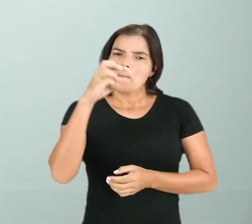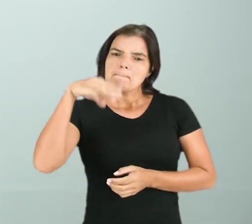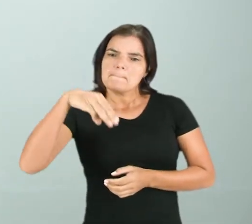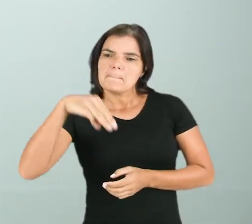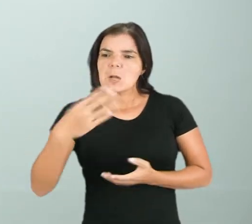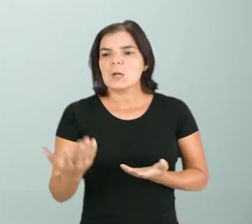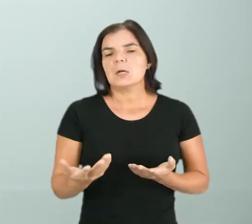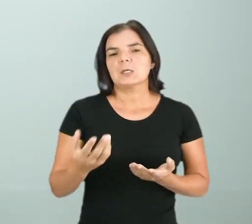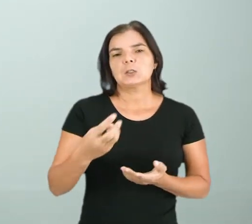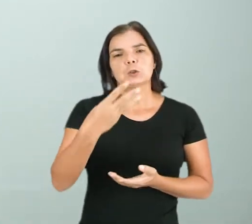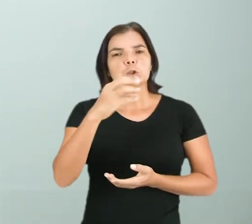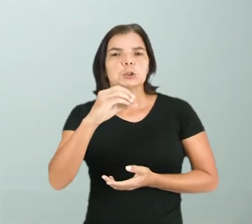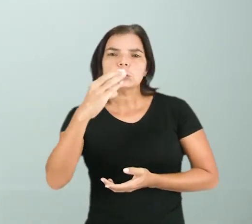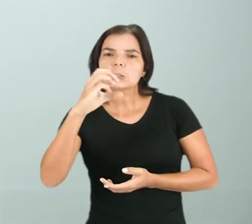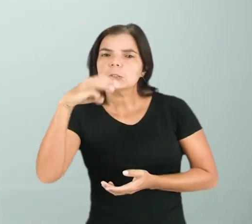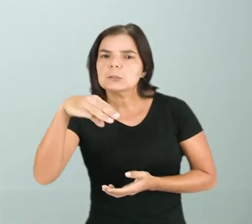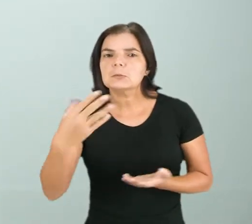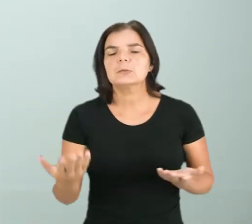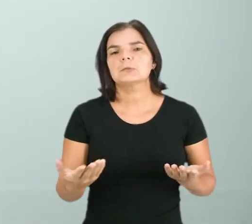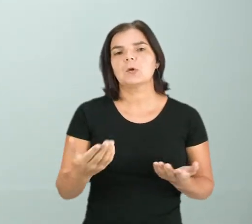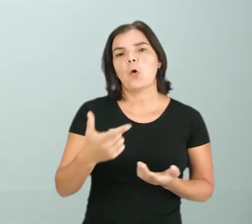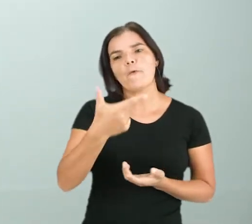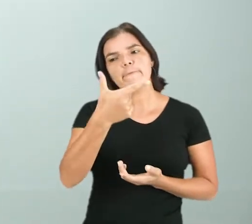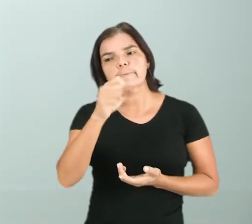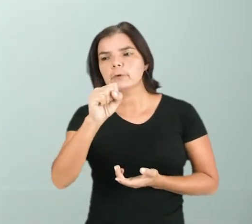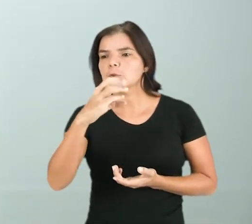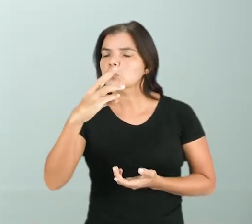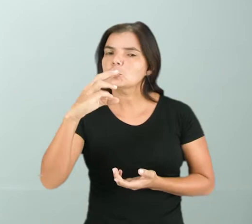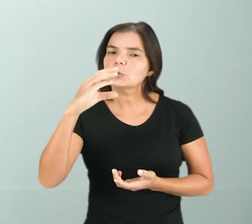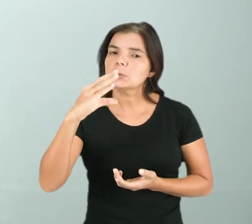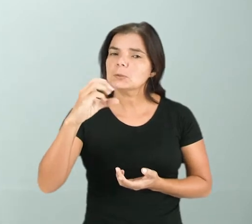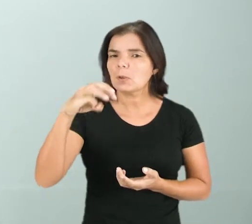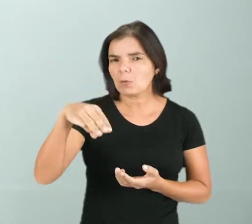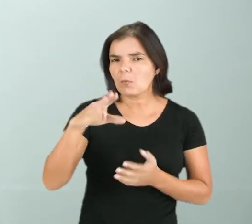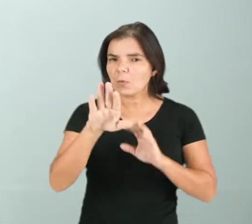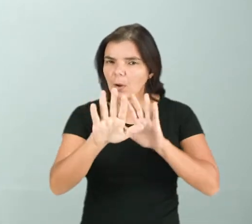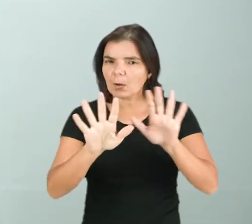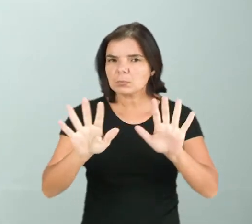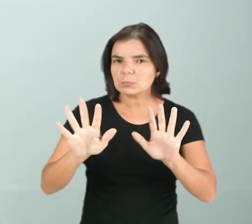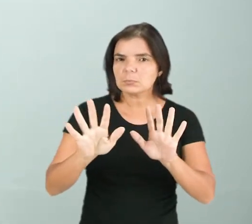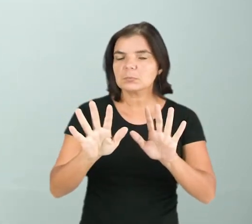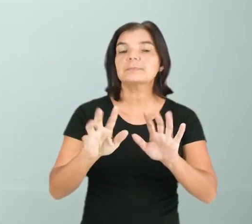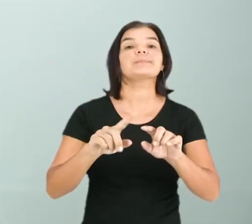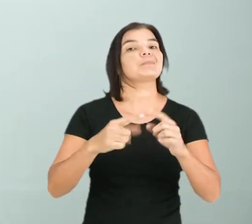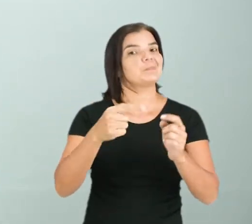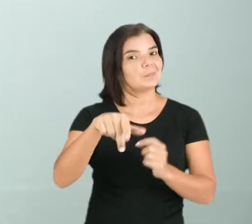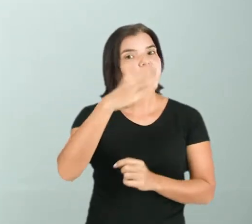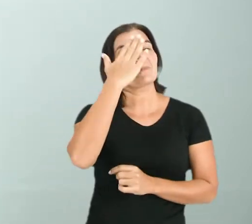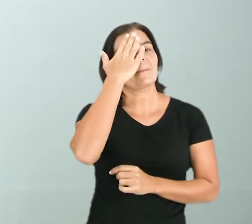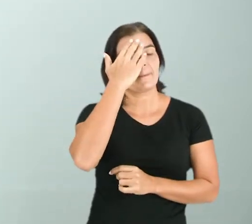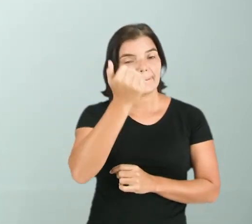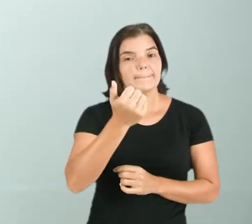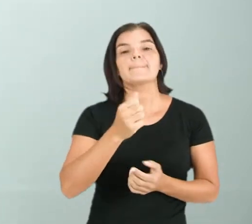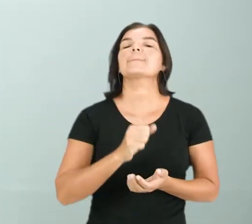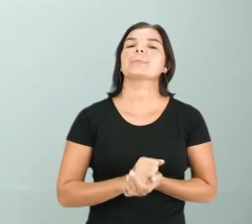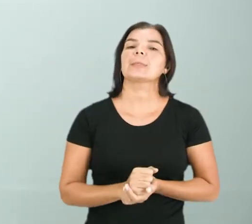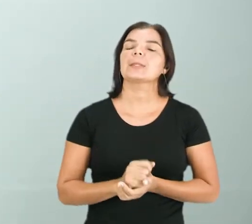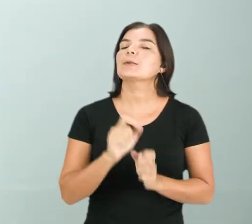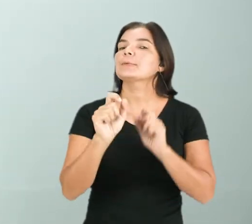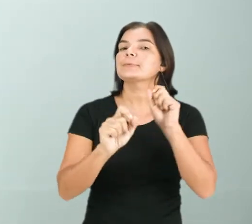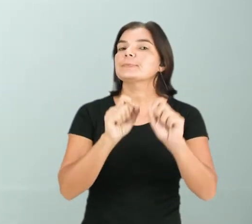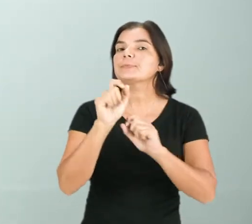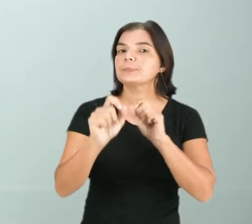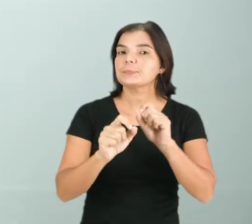menos 30 centímetros, é mais ou menos 28, você fica nessa base? Mas você sabia que tem o que